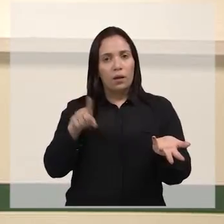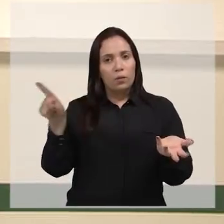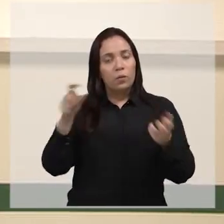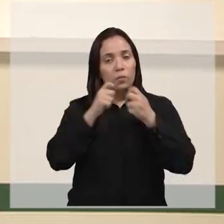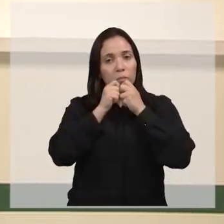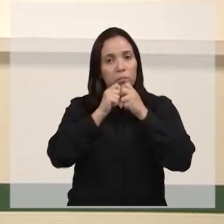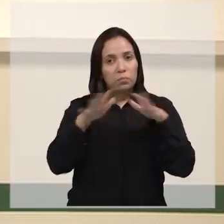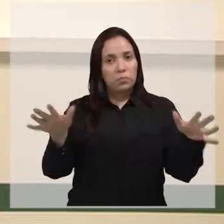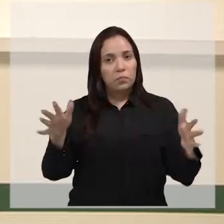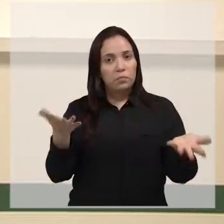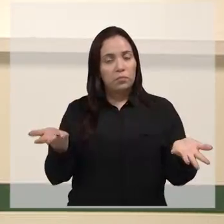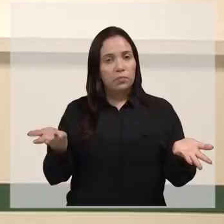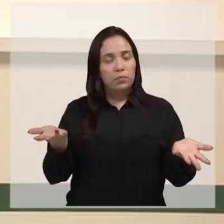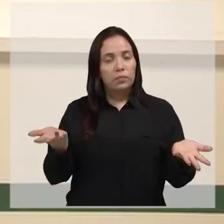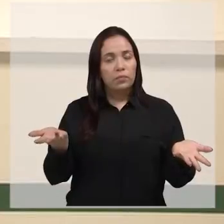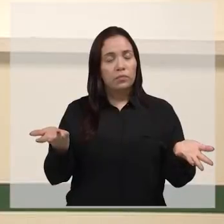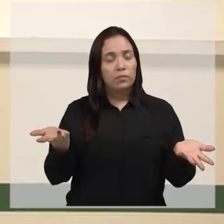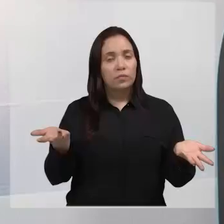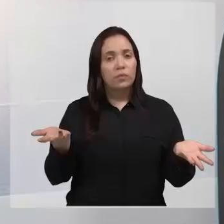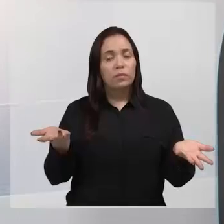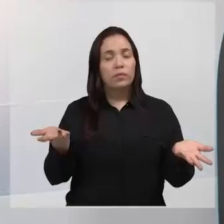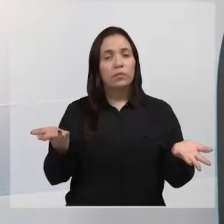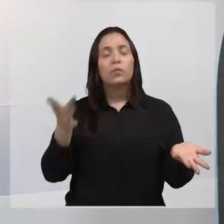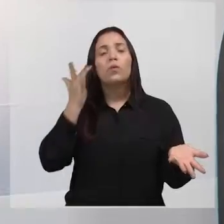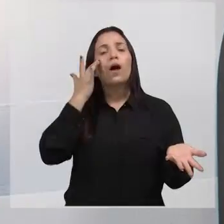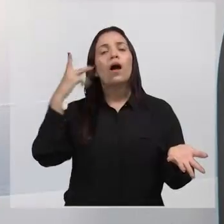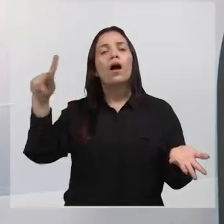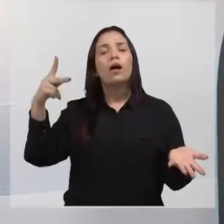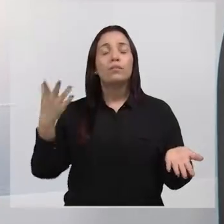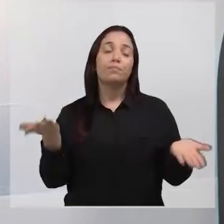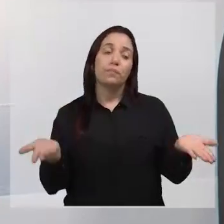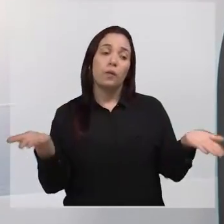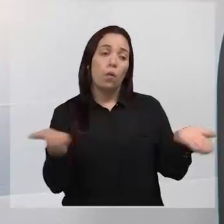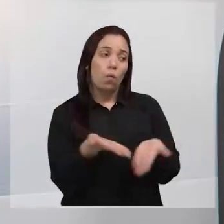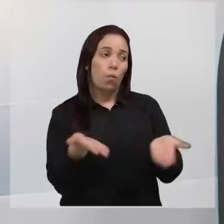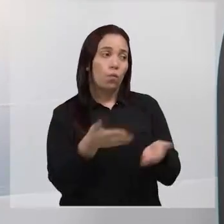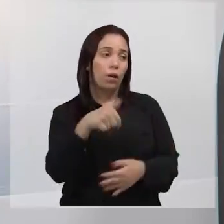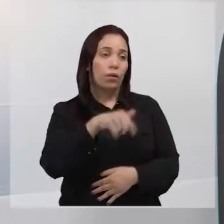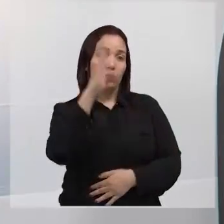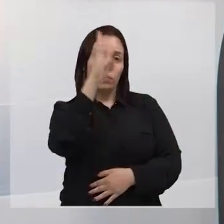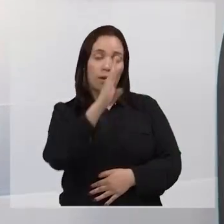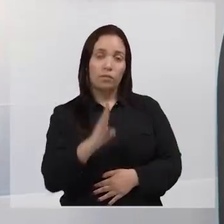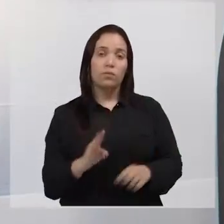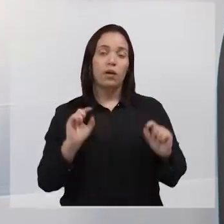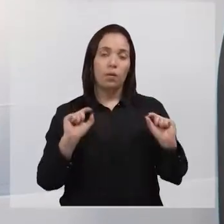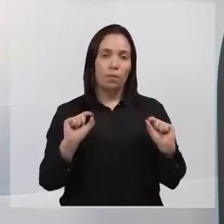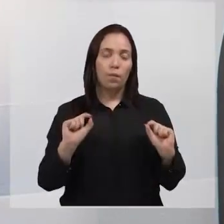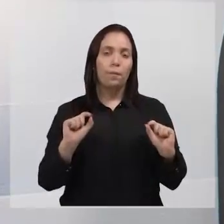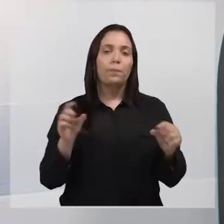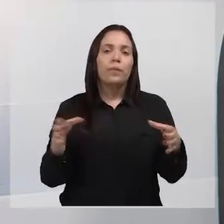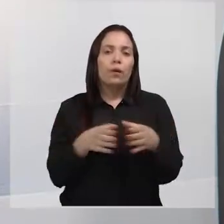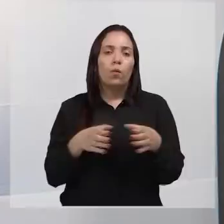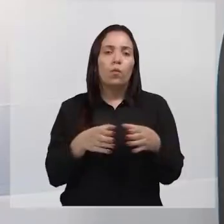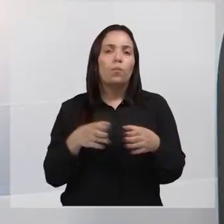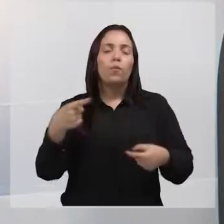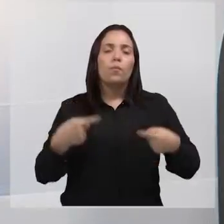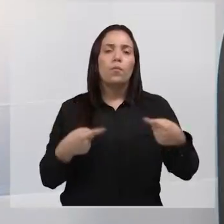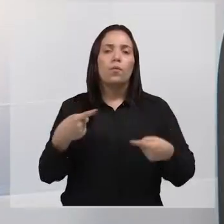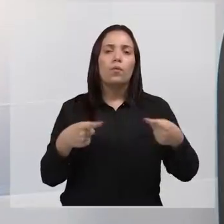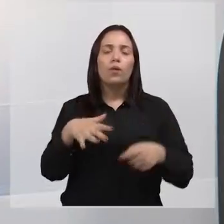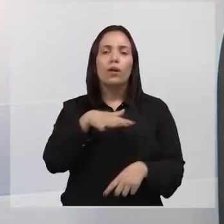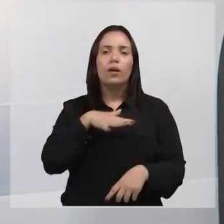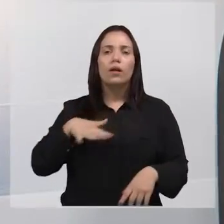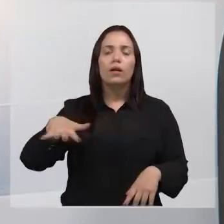acontece uma tragédia? Não. O que está acontecendo hoje no Brasil? A classe política chega